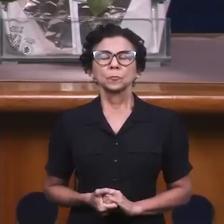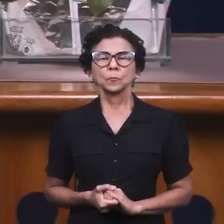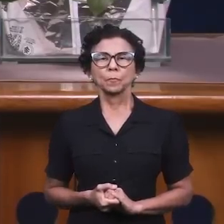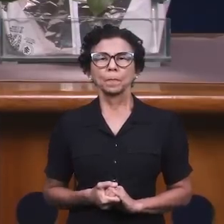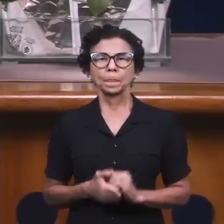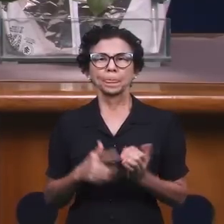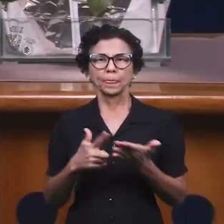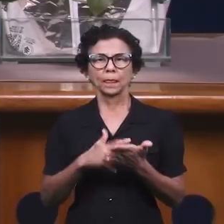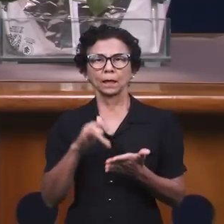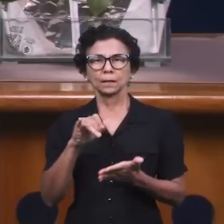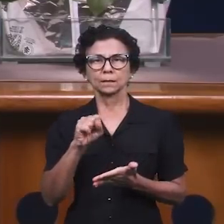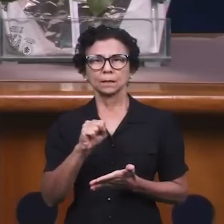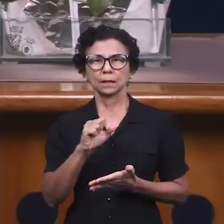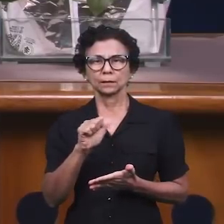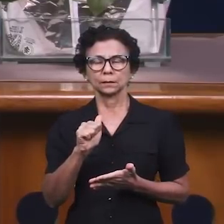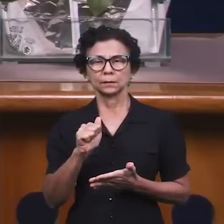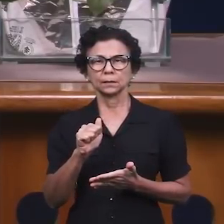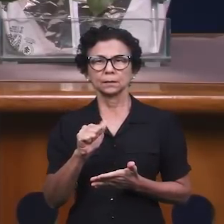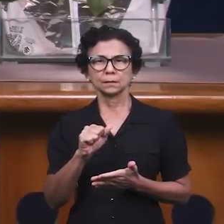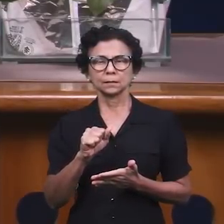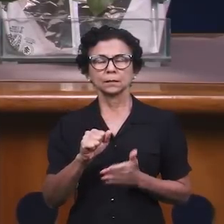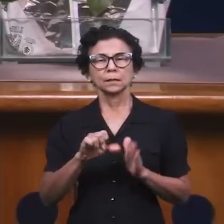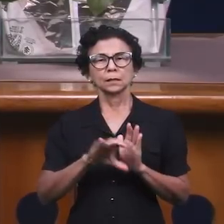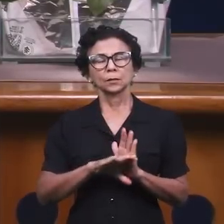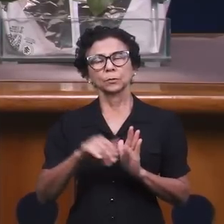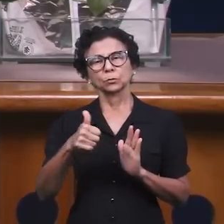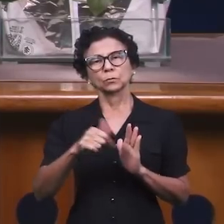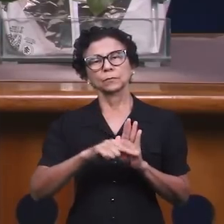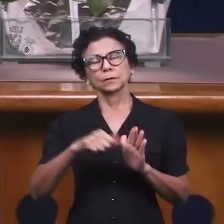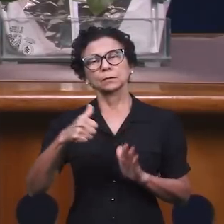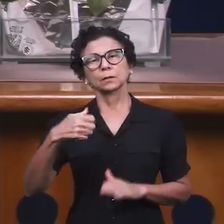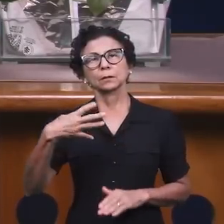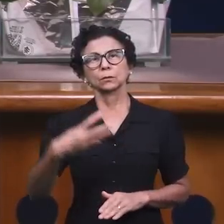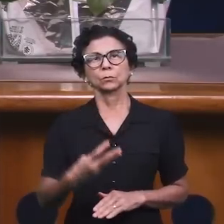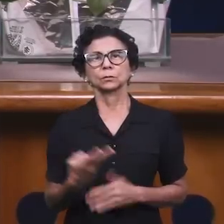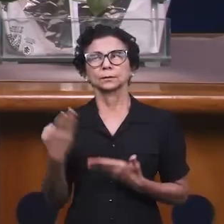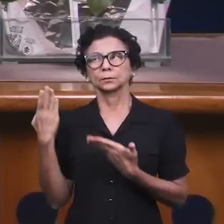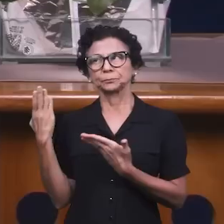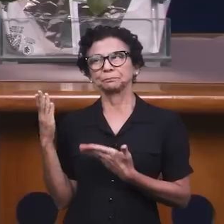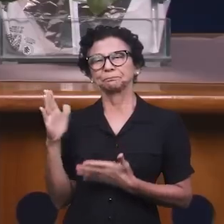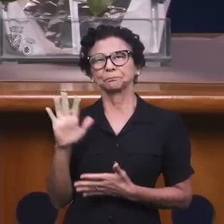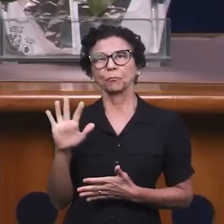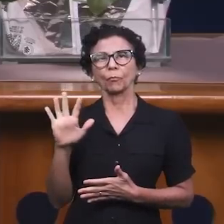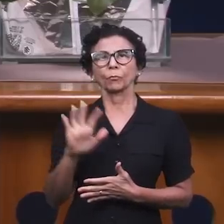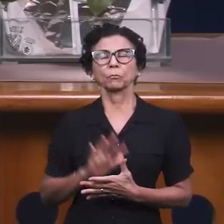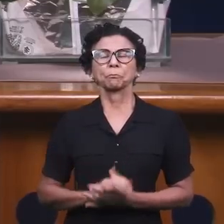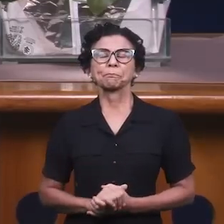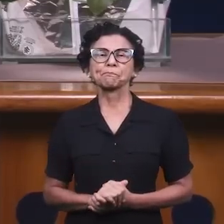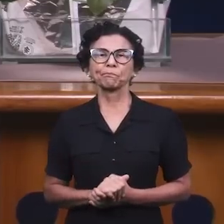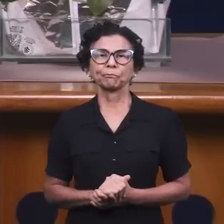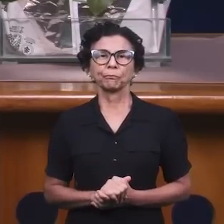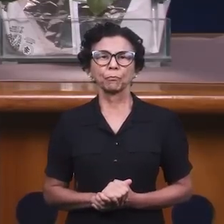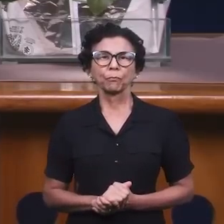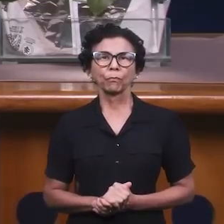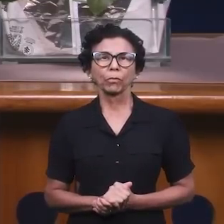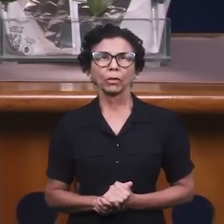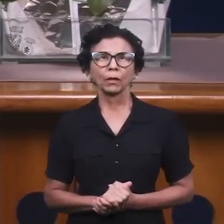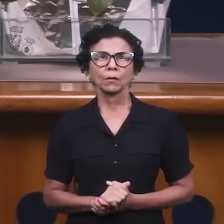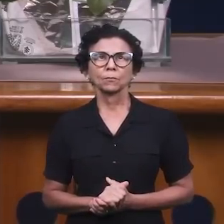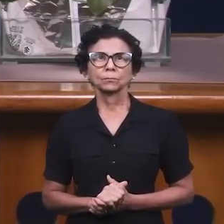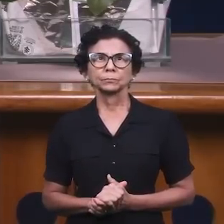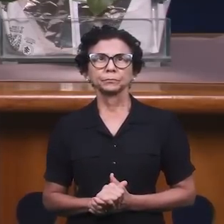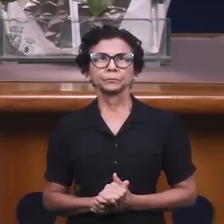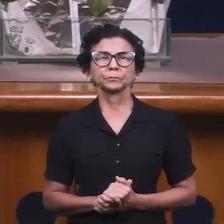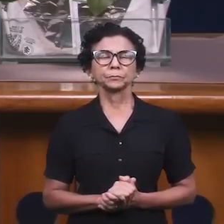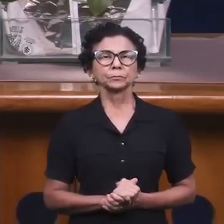Isaías capítulo 1, verso 14. Vamos ver aquilo que Isaías fala, está aqui projetado. Então diz assim, as vossas luas novas e as